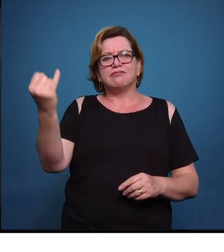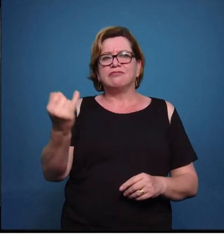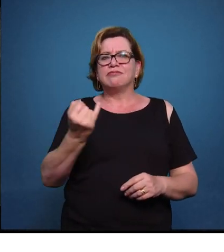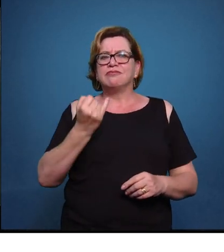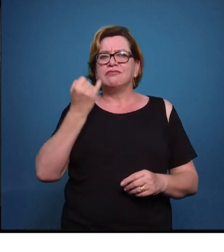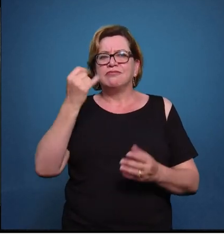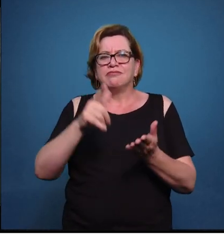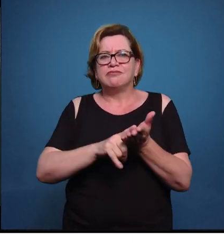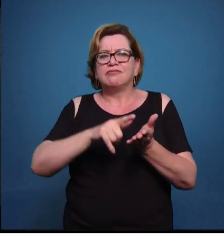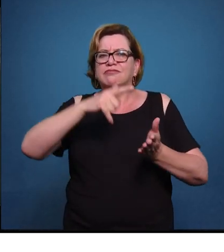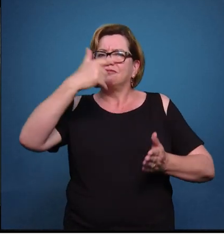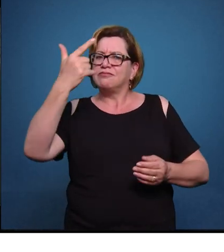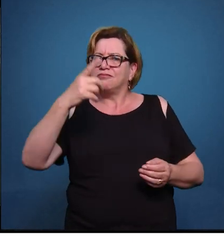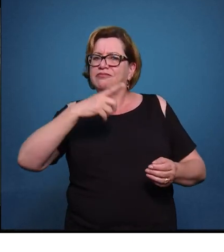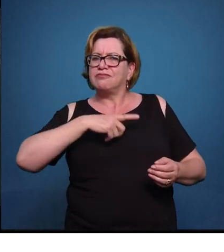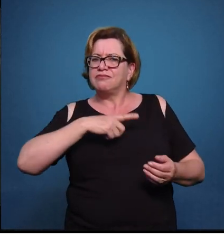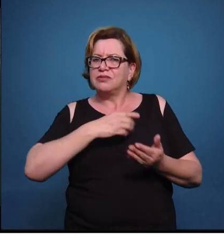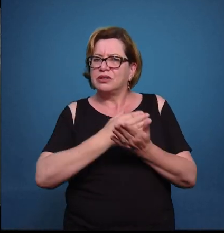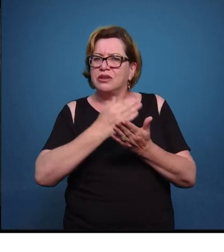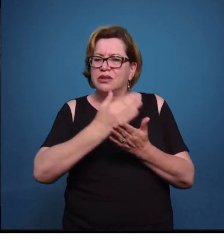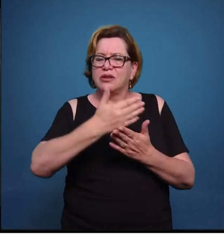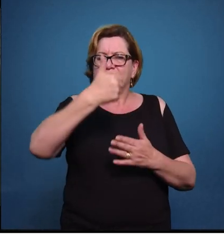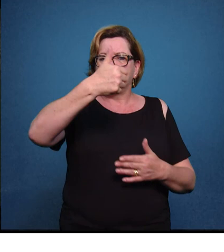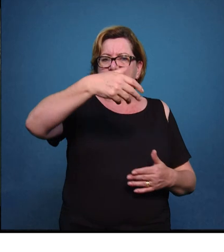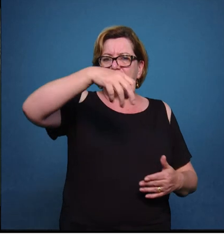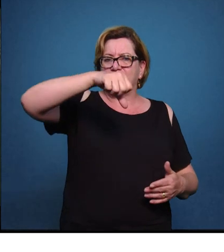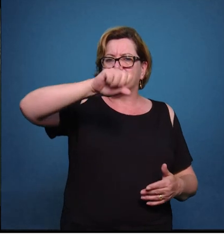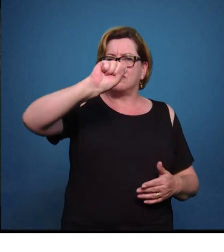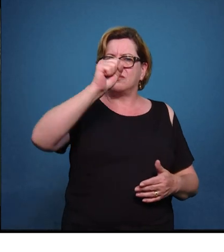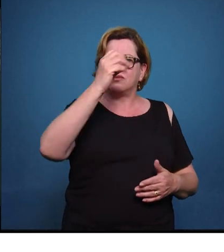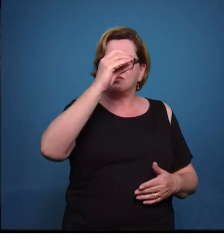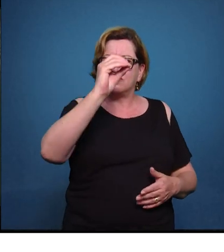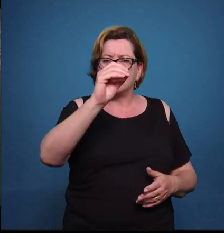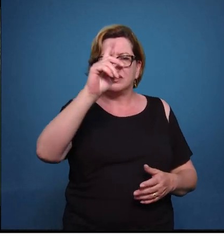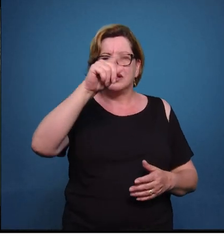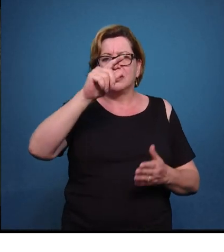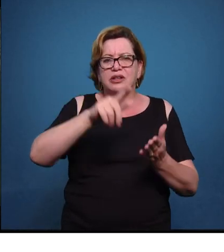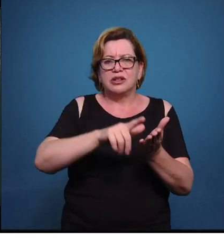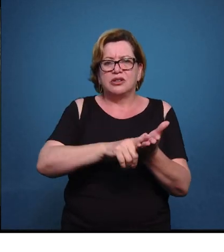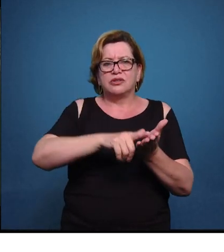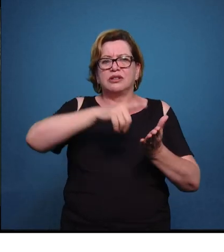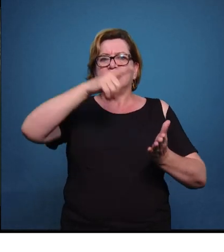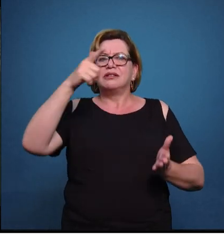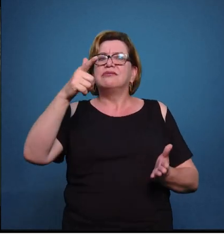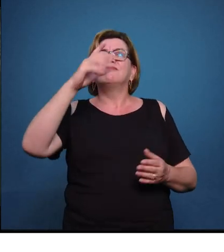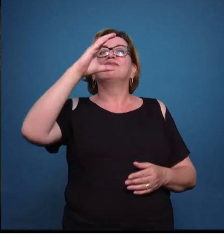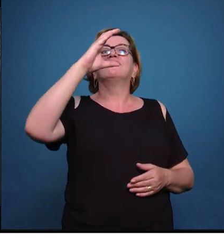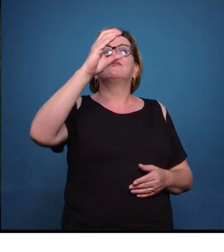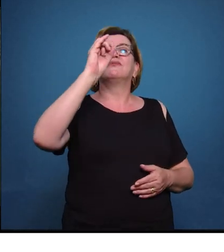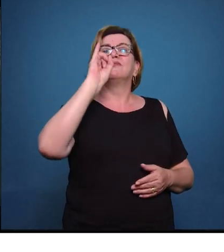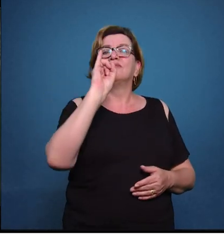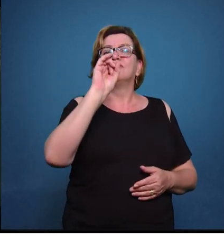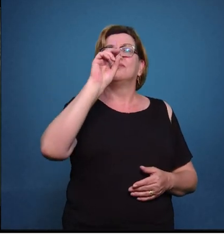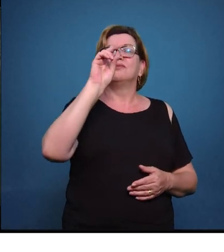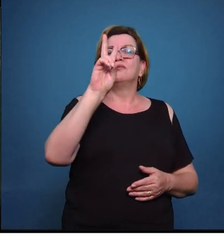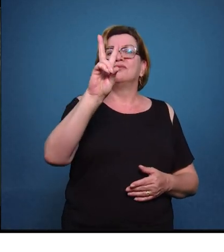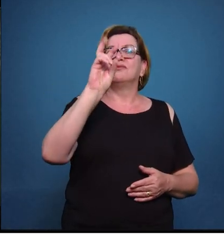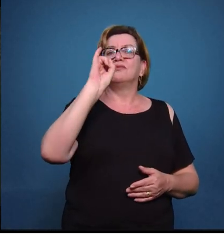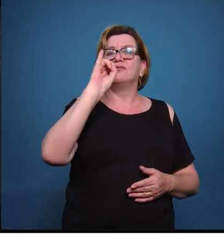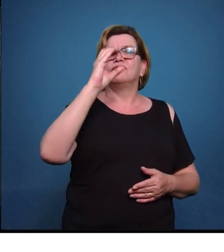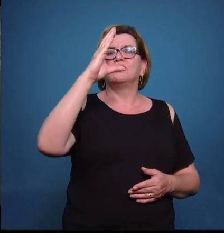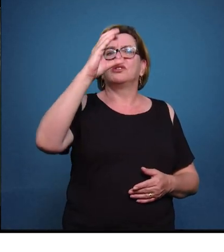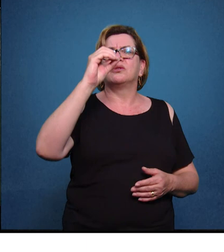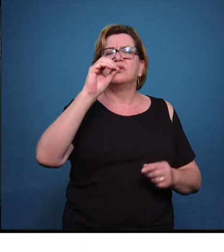imprensa surgida no final dos anos 80, e no Brasil nós podemos chamar de jornalismo cívico. Isso quer dizer,